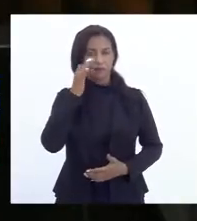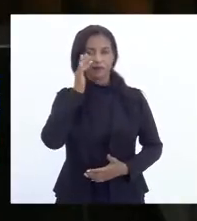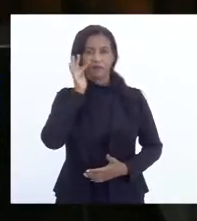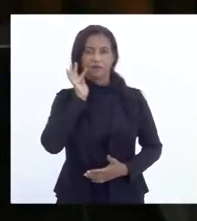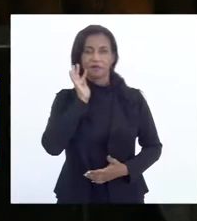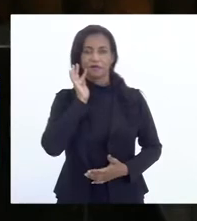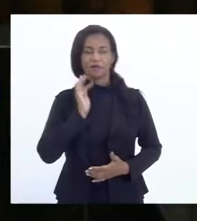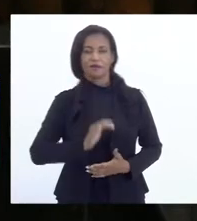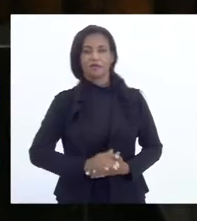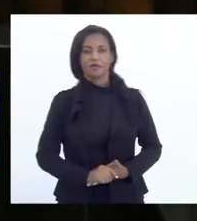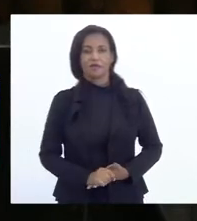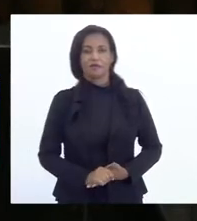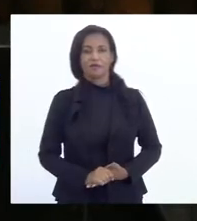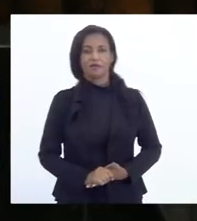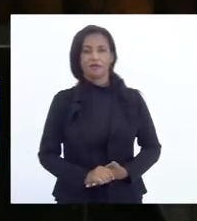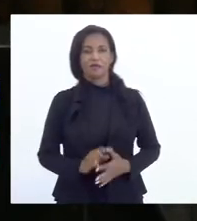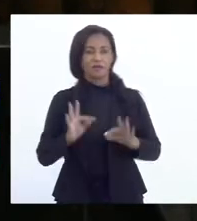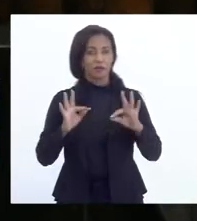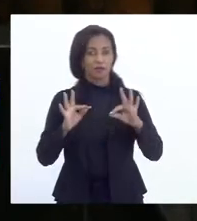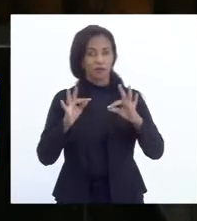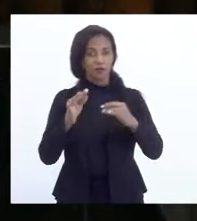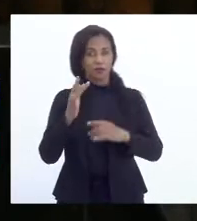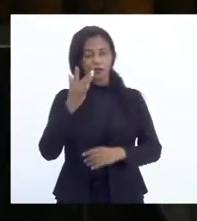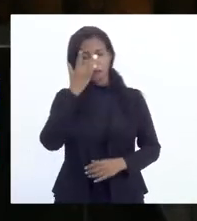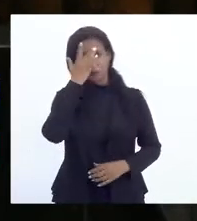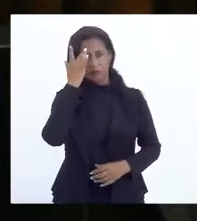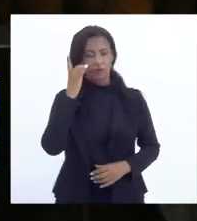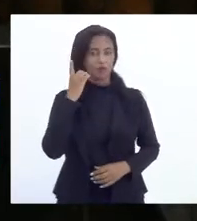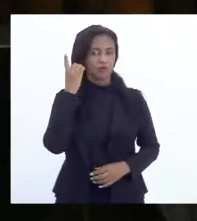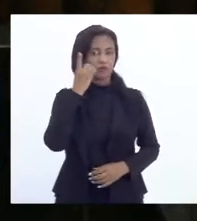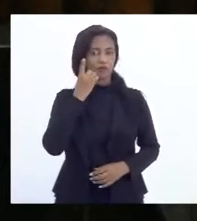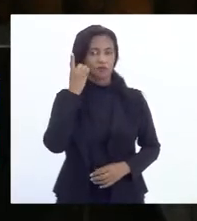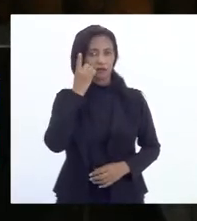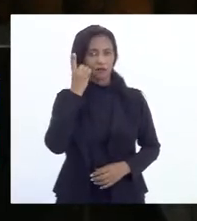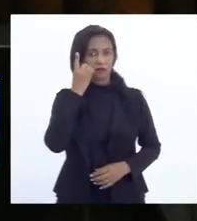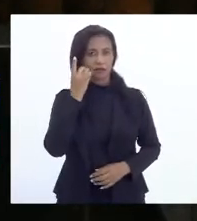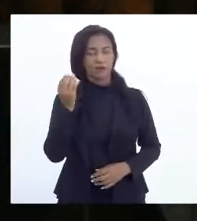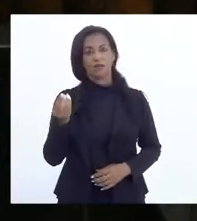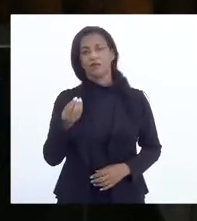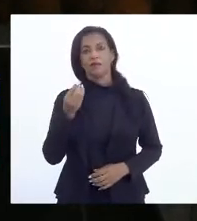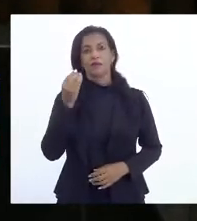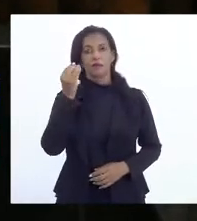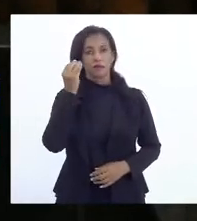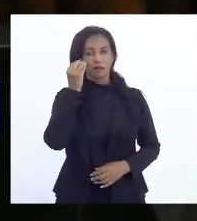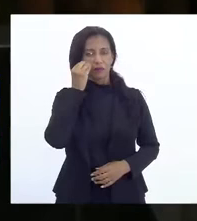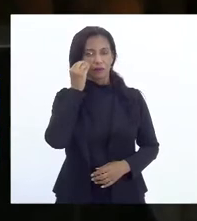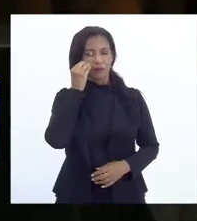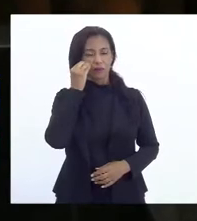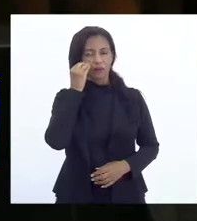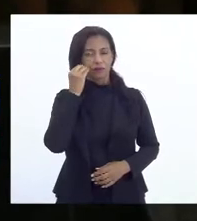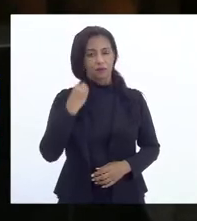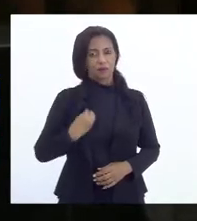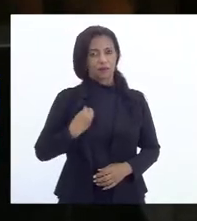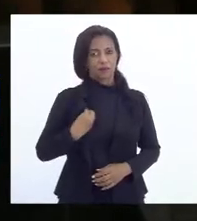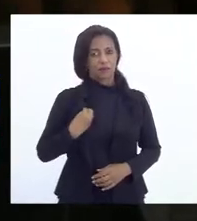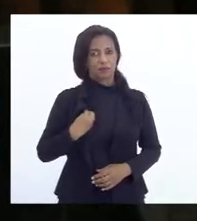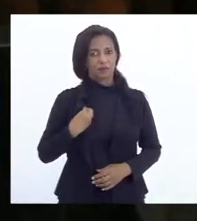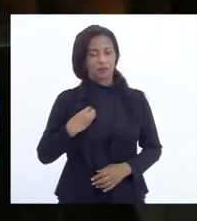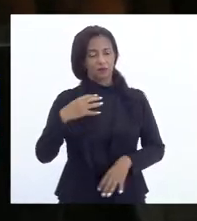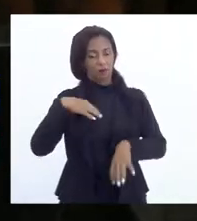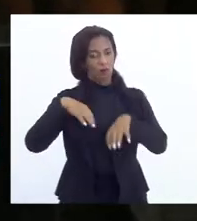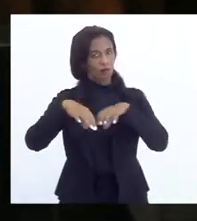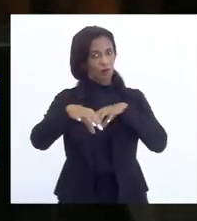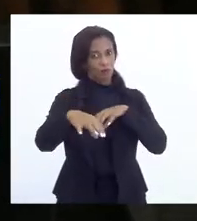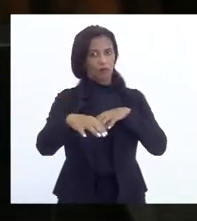Serafini, senhoras e senhores deputados que nos ouvem de forma presencial ou